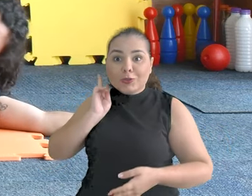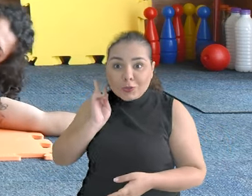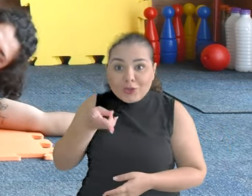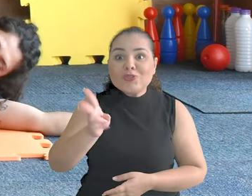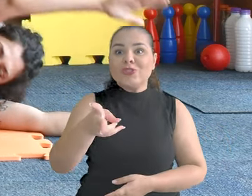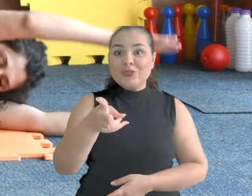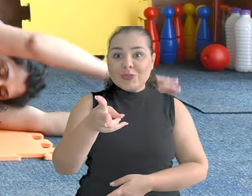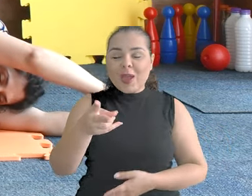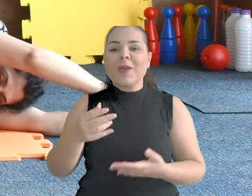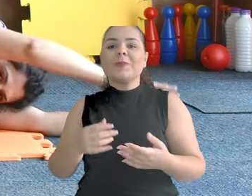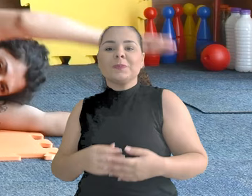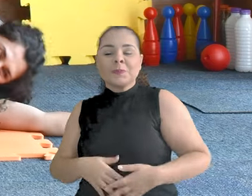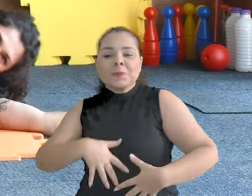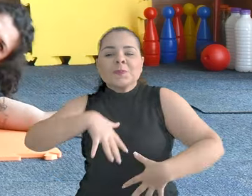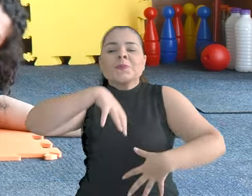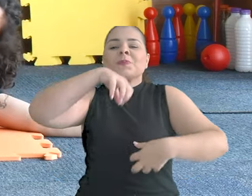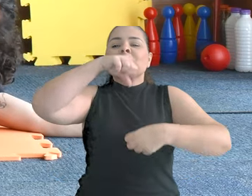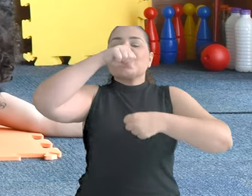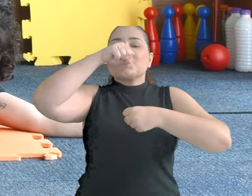aqui na frente